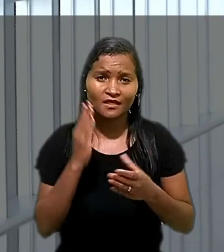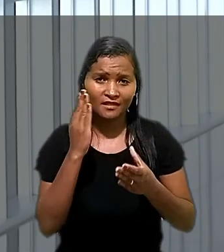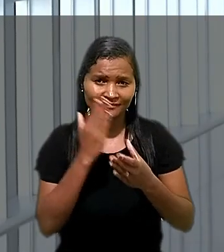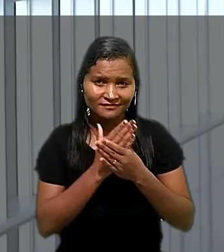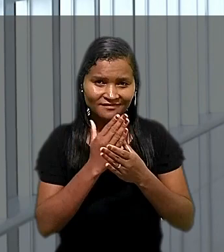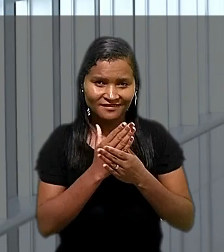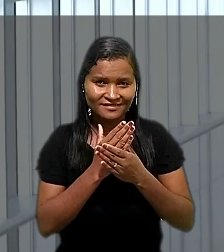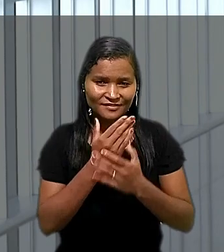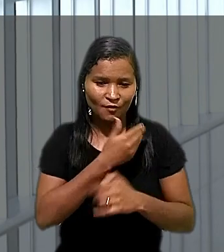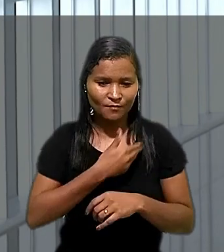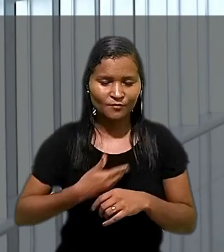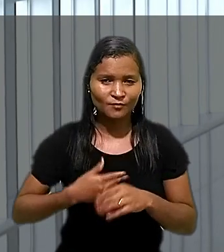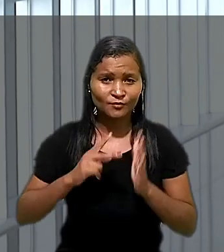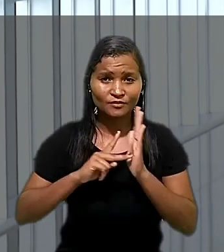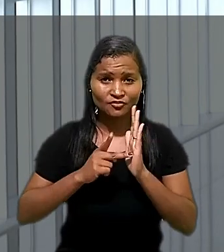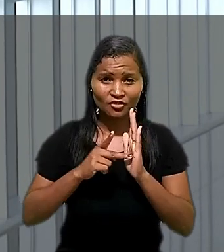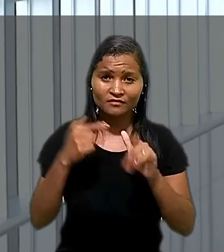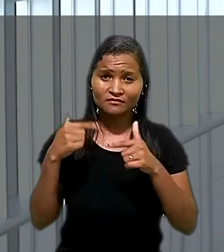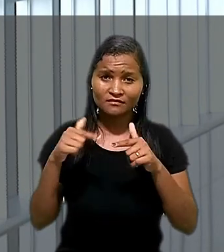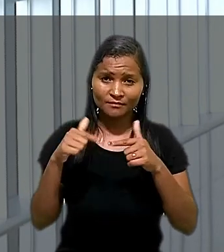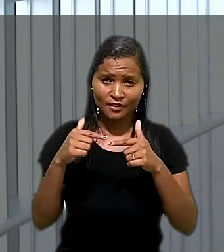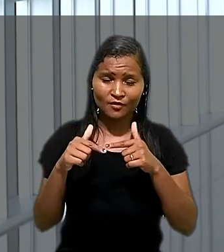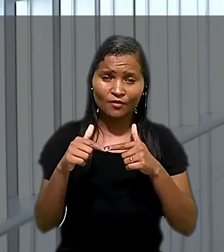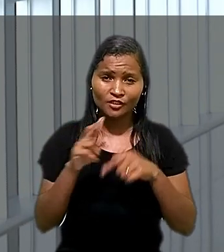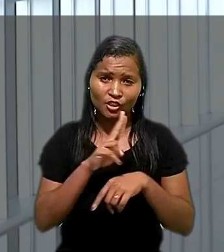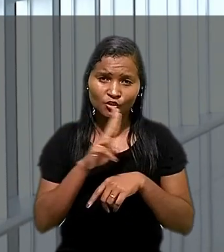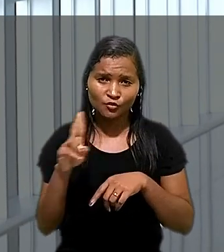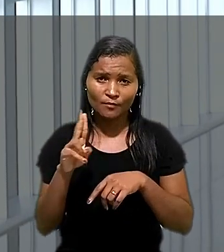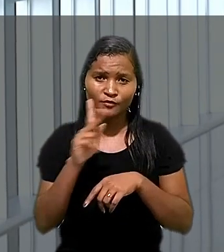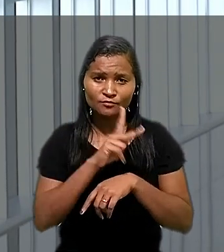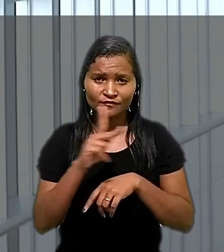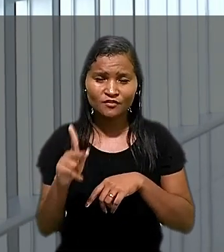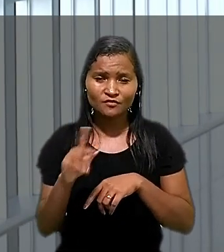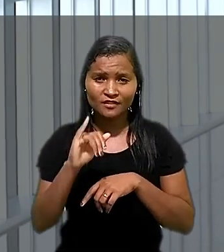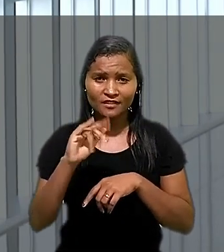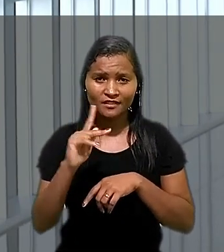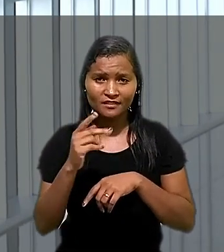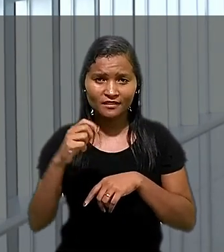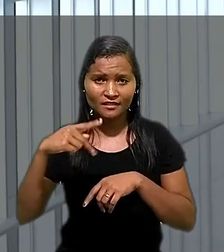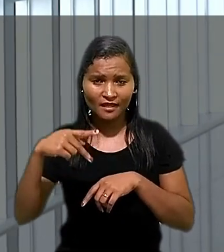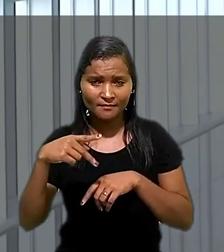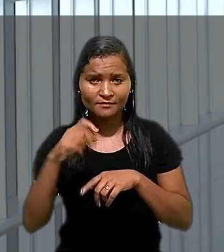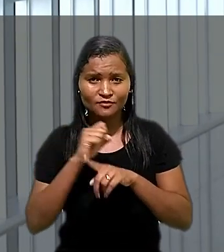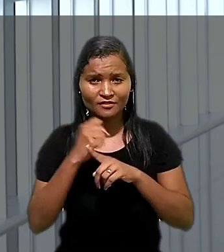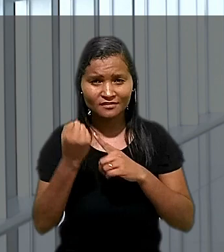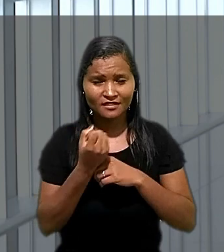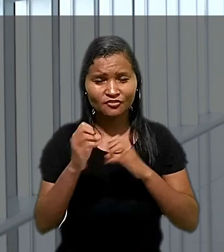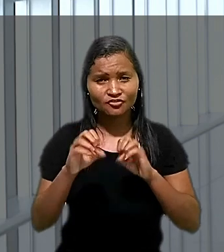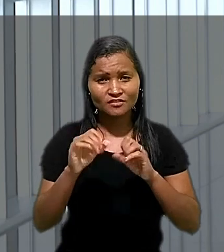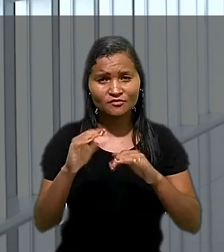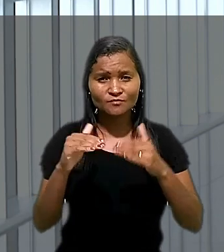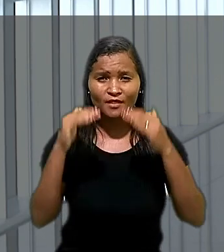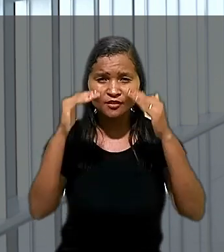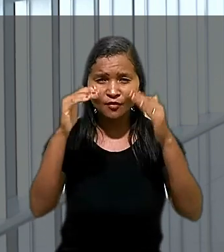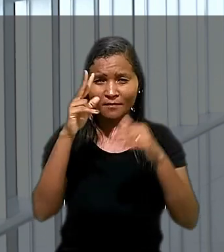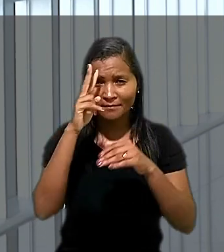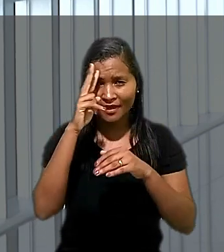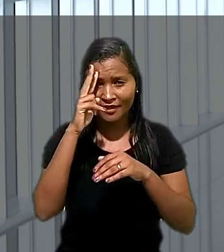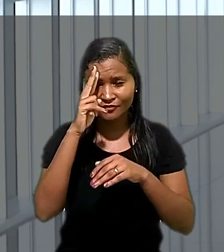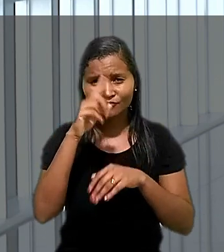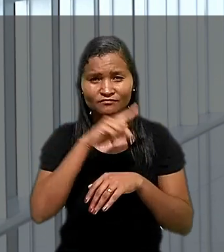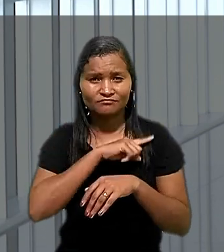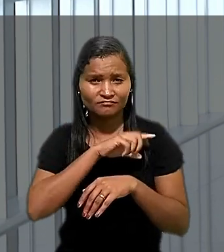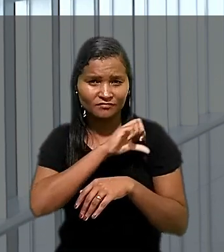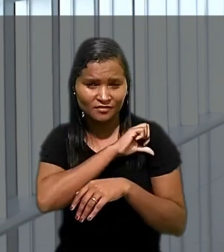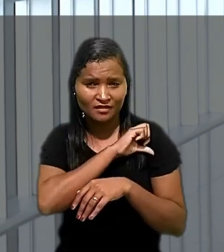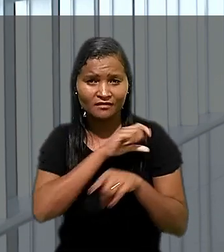Na ação civil pública, o sindicato atuou em nome dos professores da IREP, Sociedade de Ensino Superior, Médio e Fundamental, e da